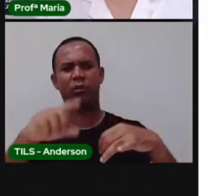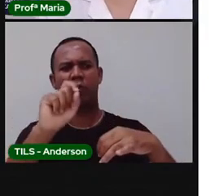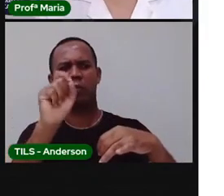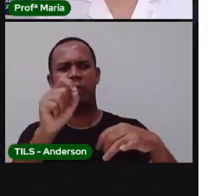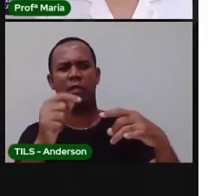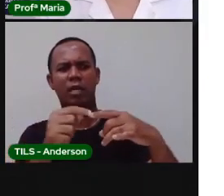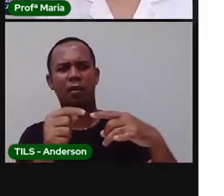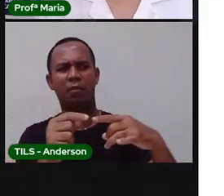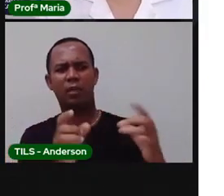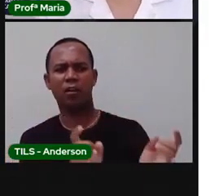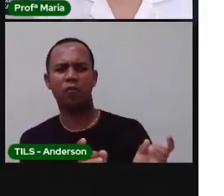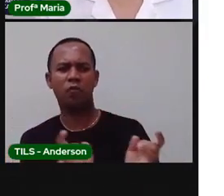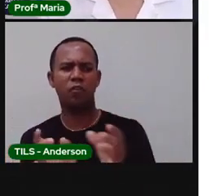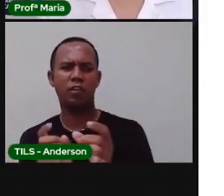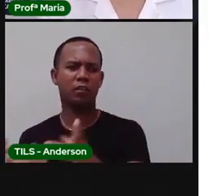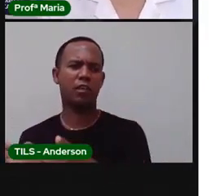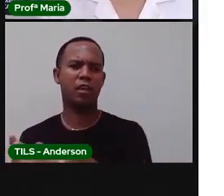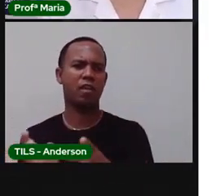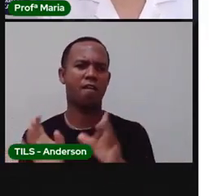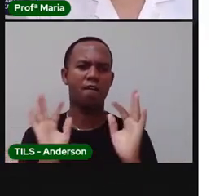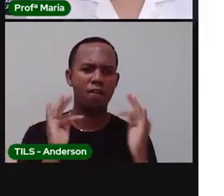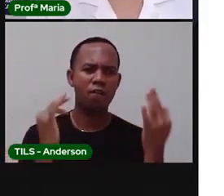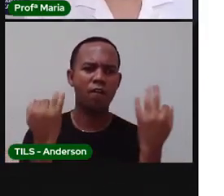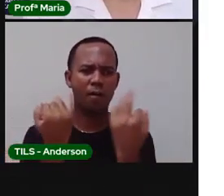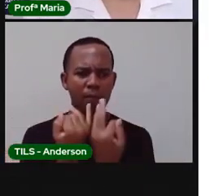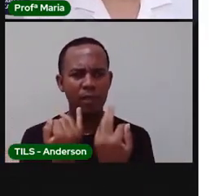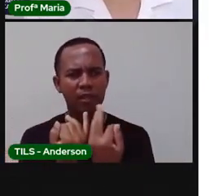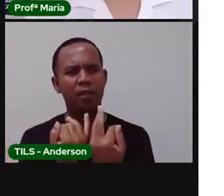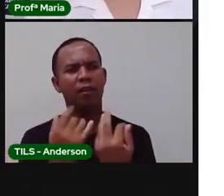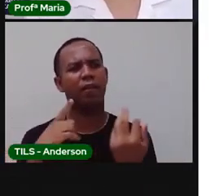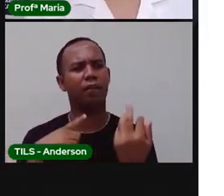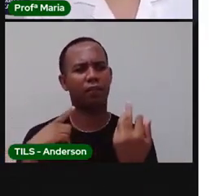E que do lixo também sai o sustento de várias pessoas.